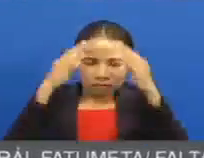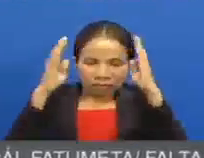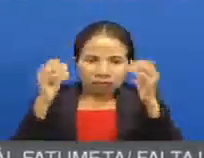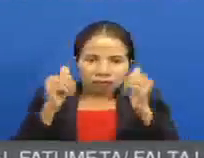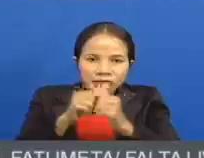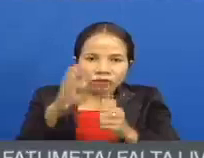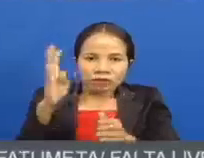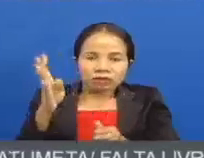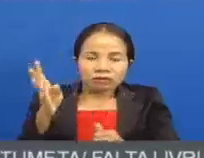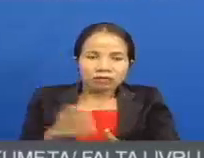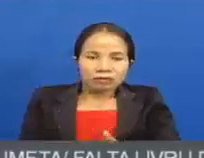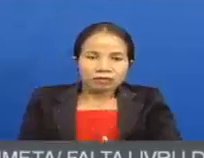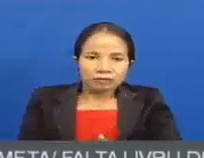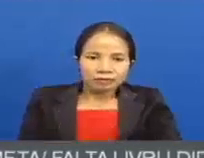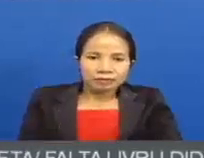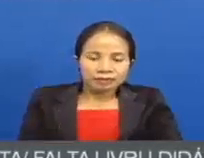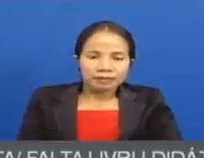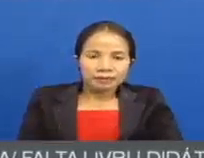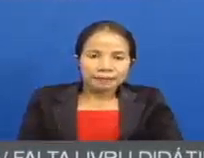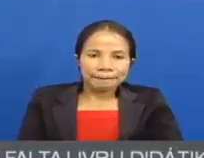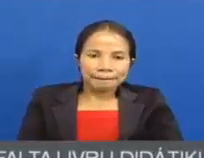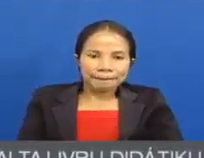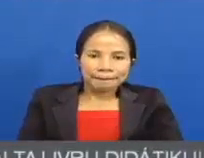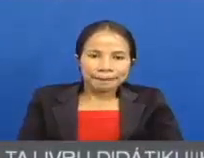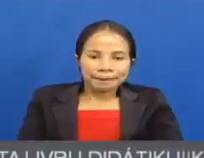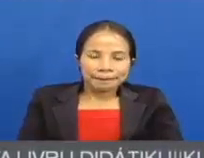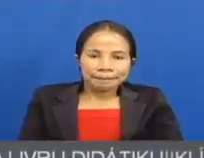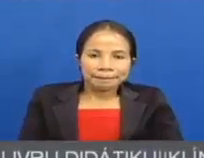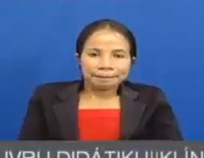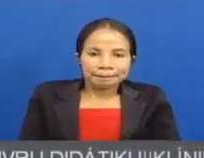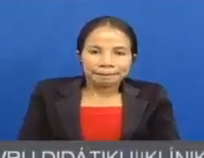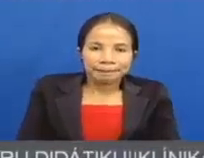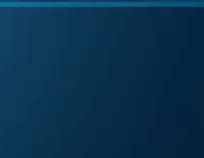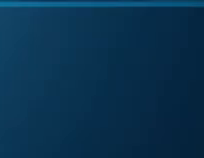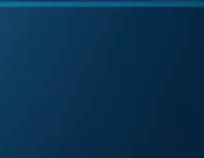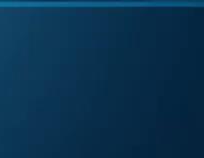professores Hatnulo. Gracilda Oliveira, Elvira de Carvalho, RTL.